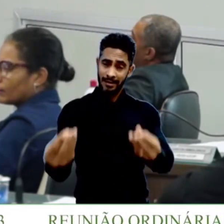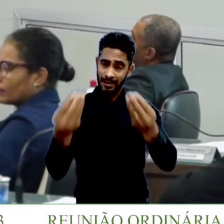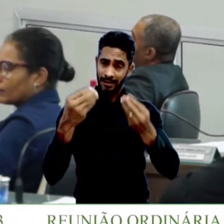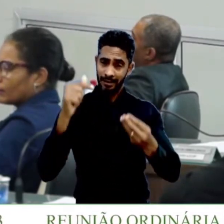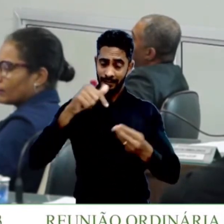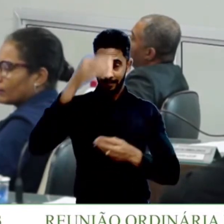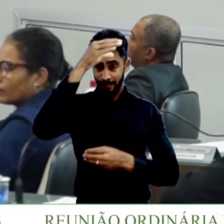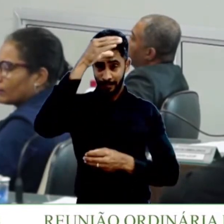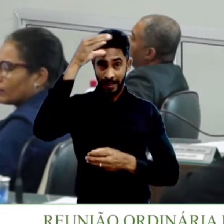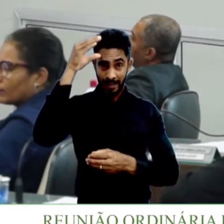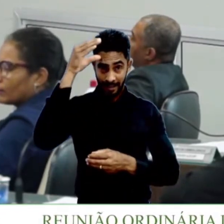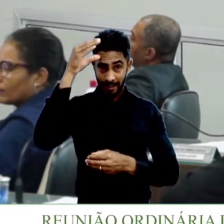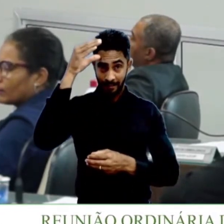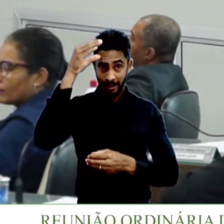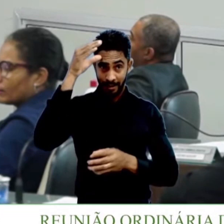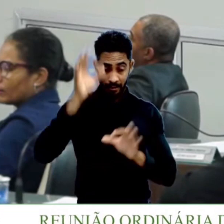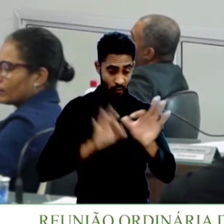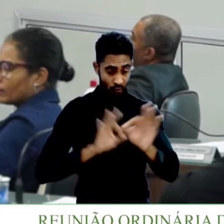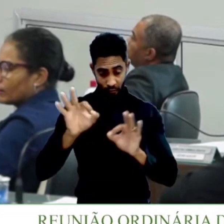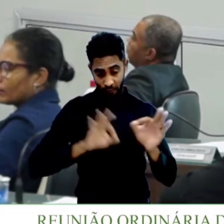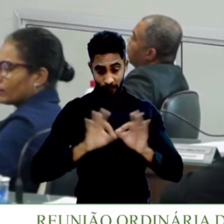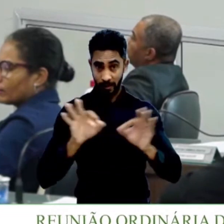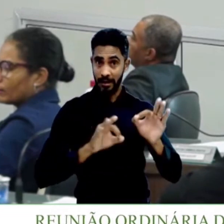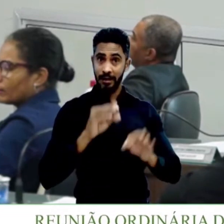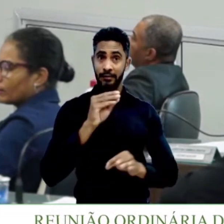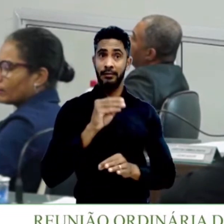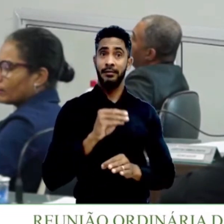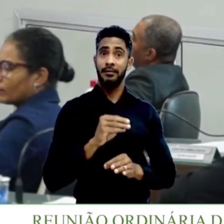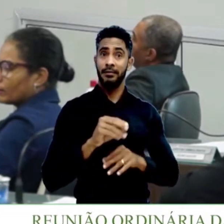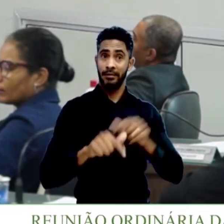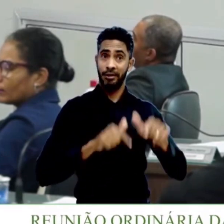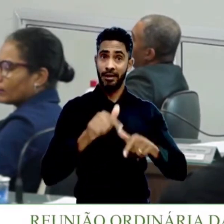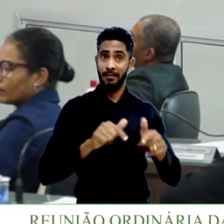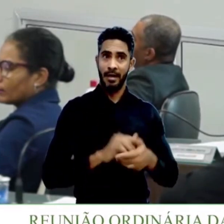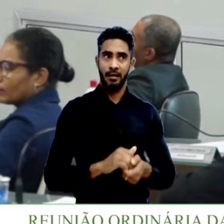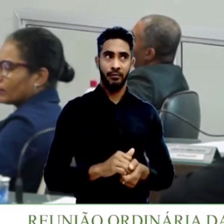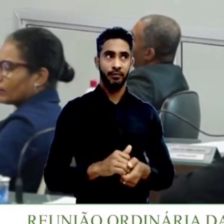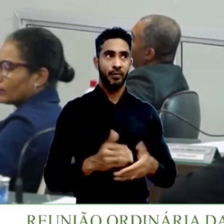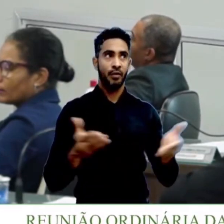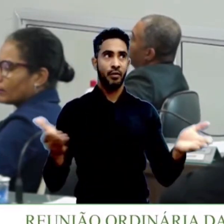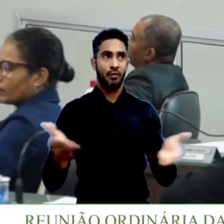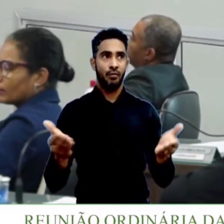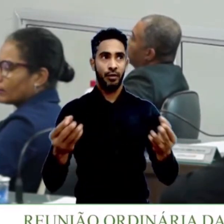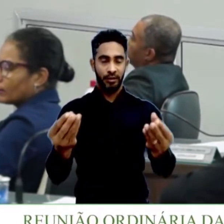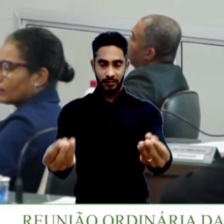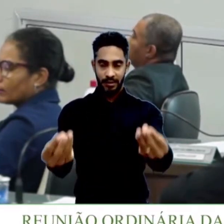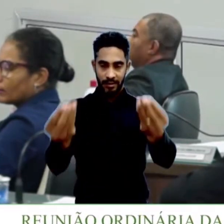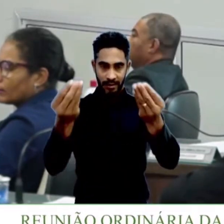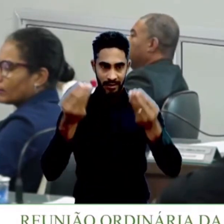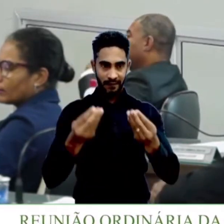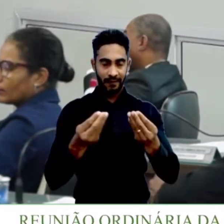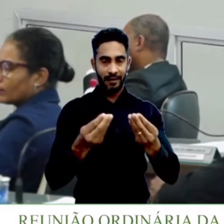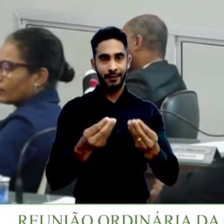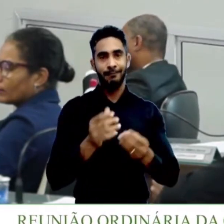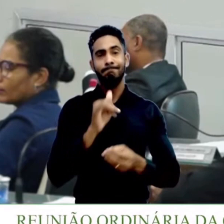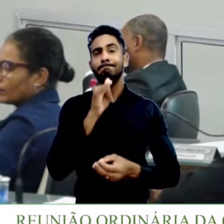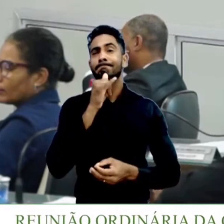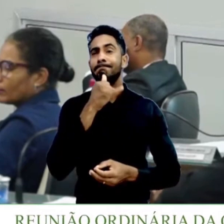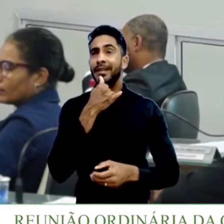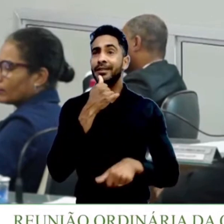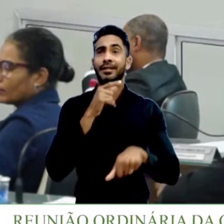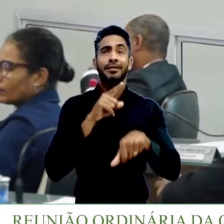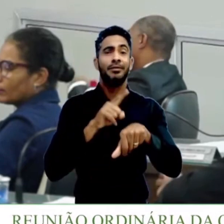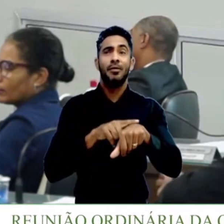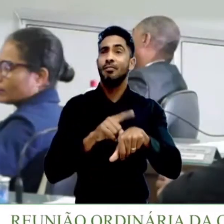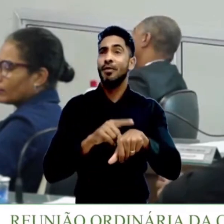de cargo, e enfim chegou, e hoje nós estamos recebendo, né? Que pena que ainda não vai ser o